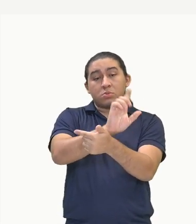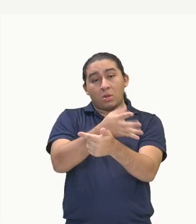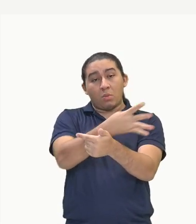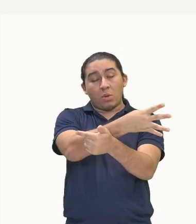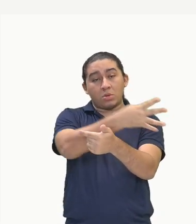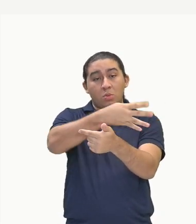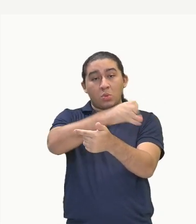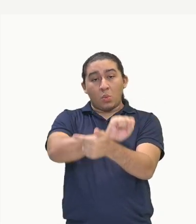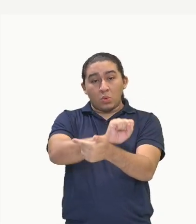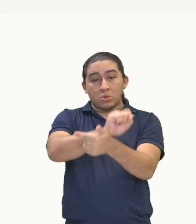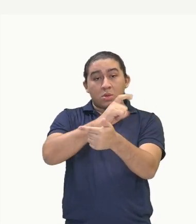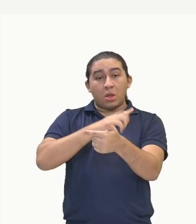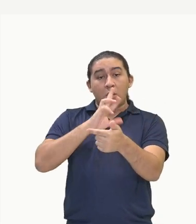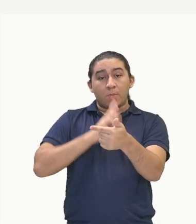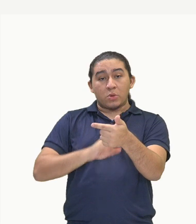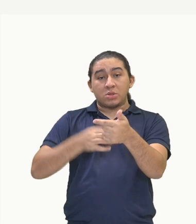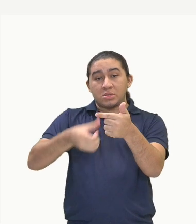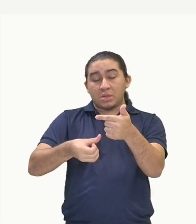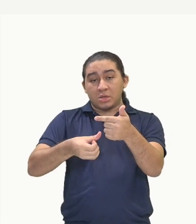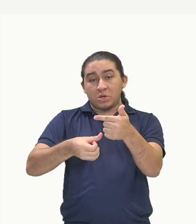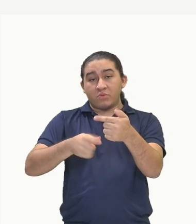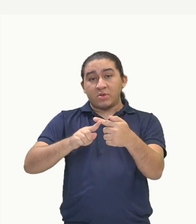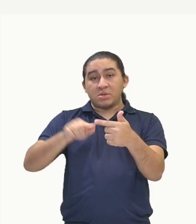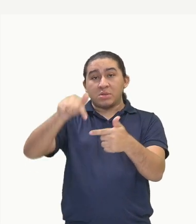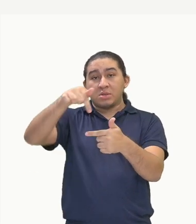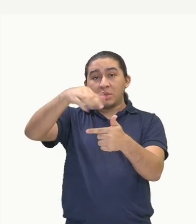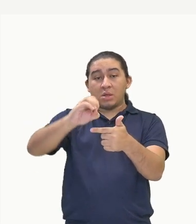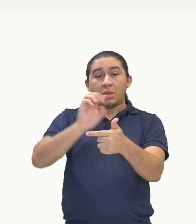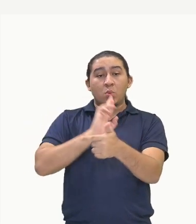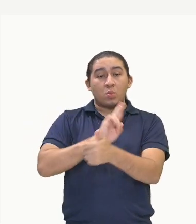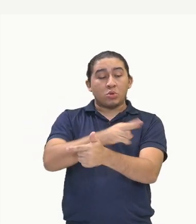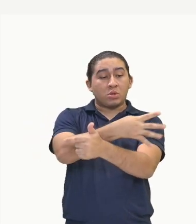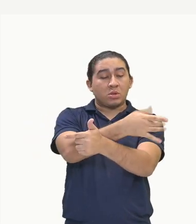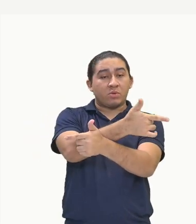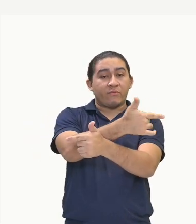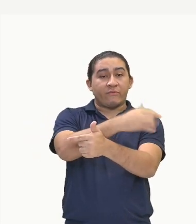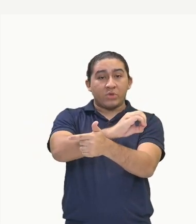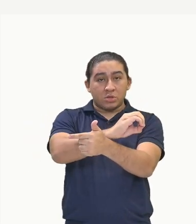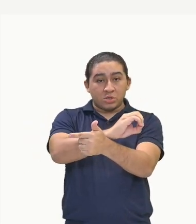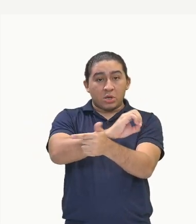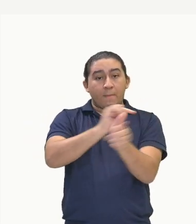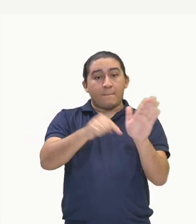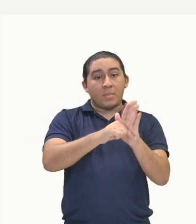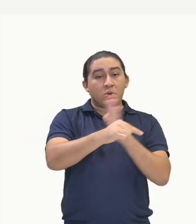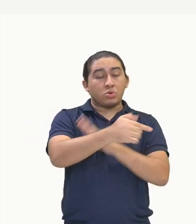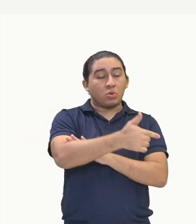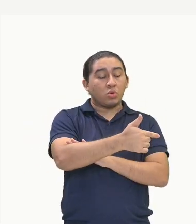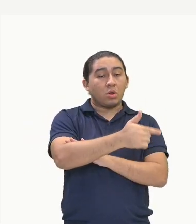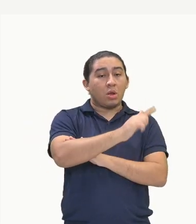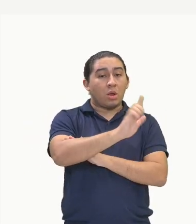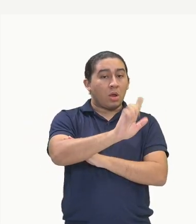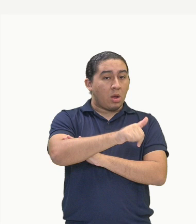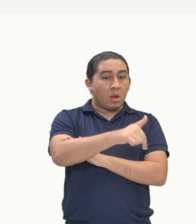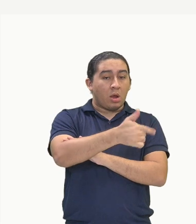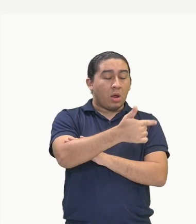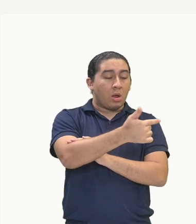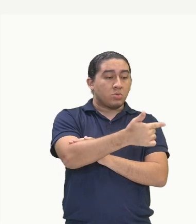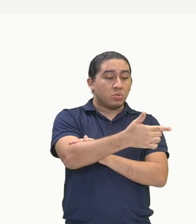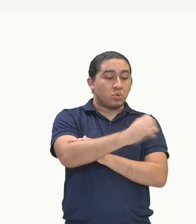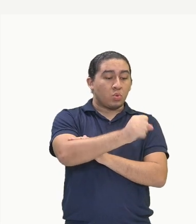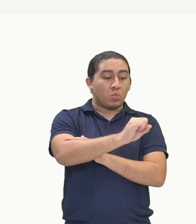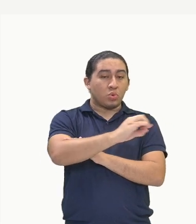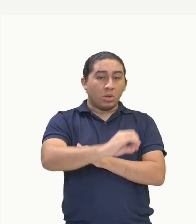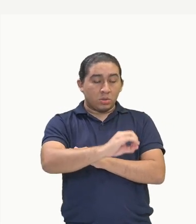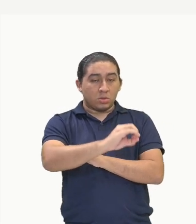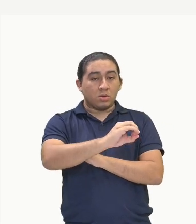70, 420. Subtraindo de 448 dá 28. É menor que 70.